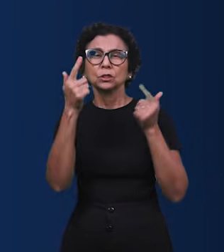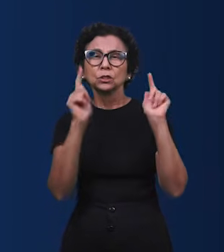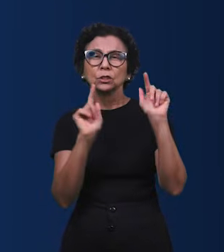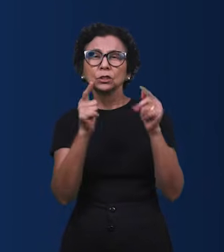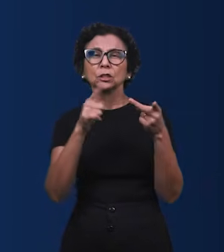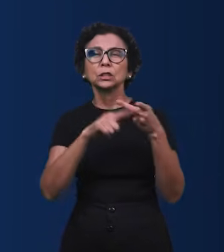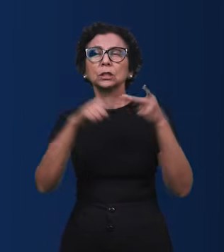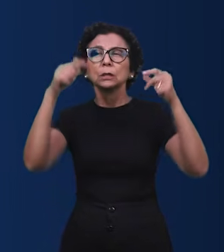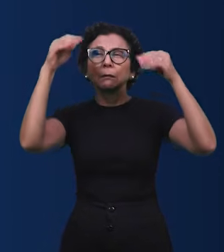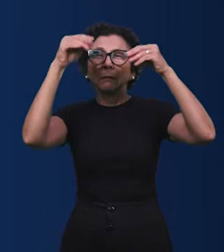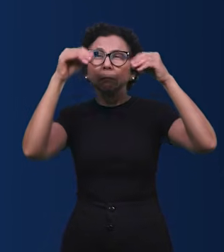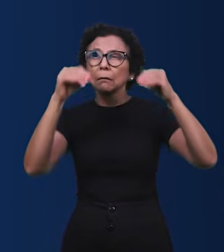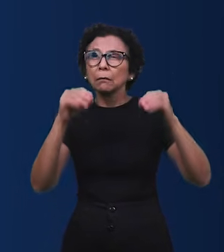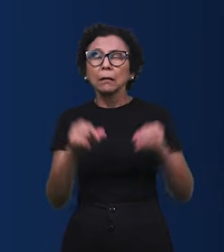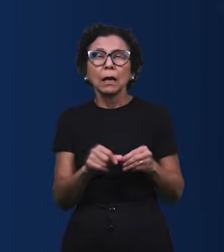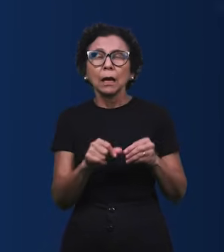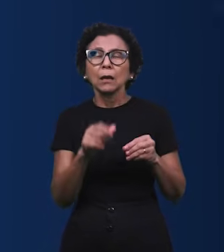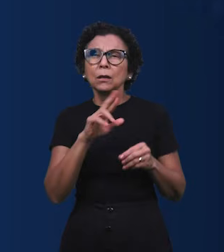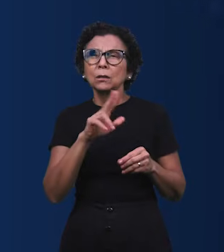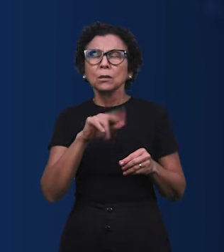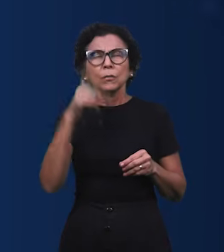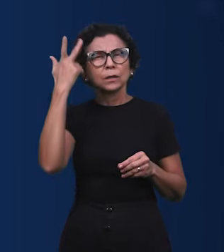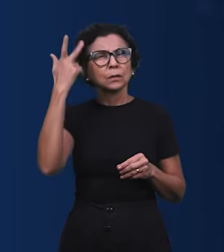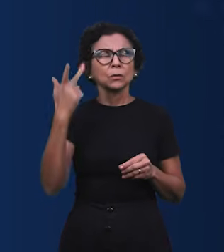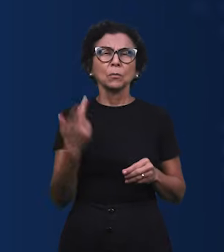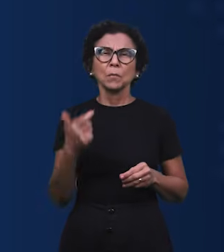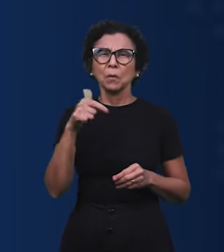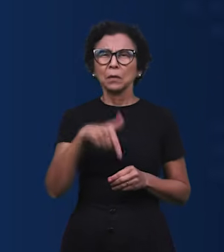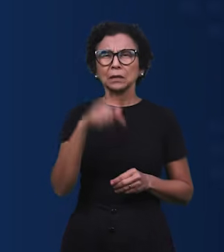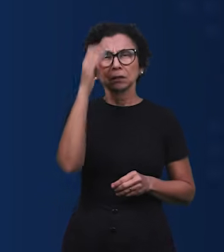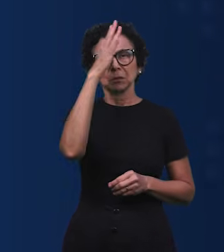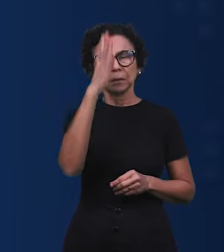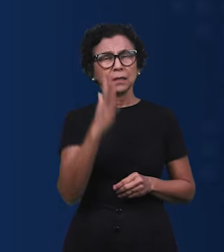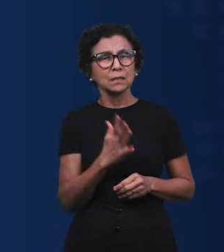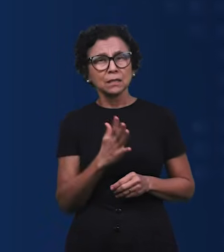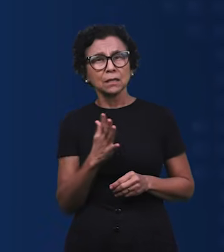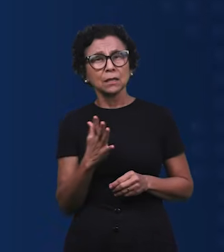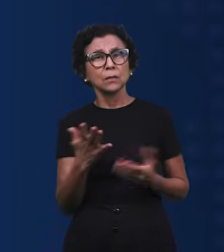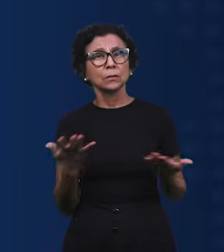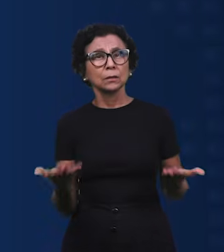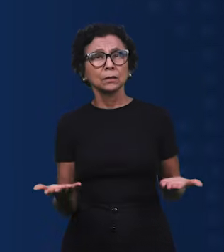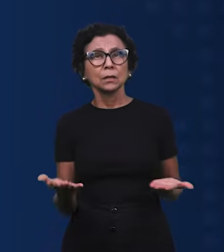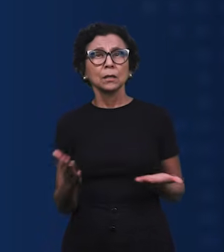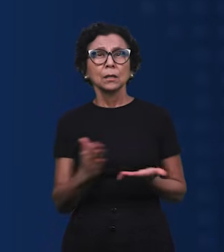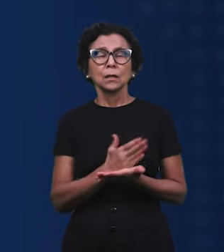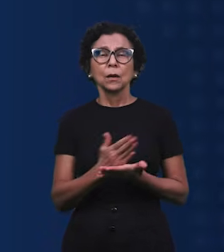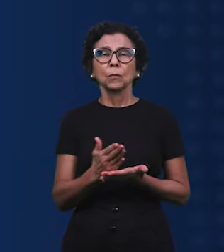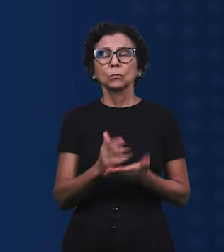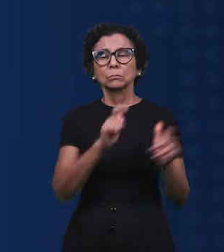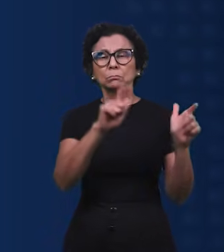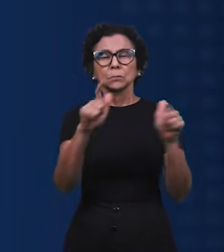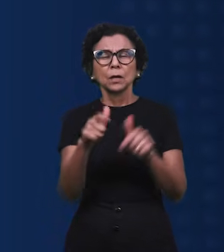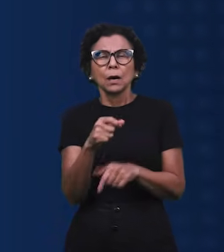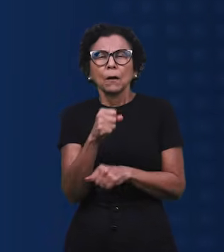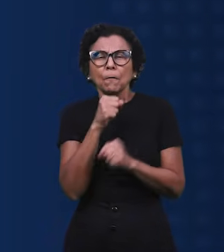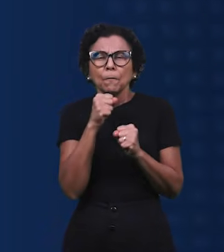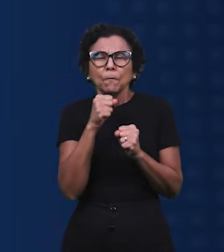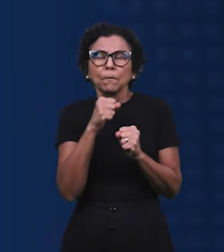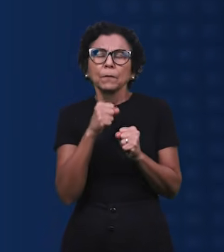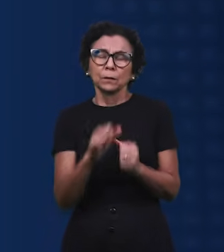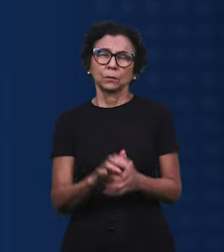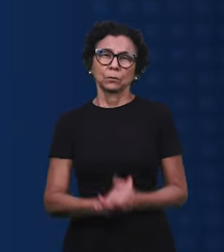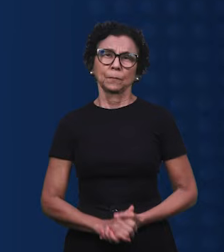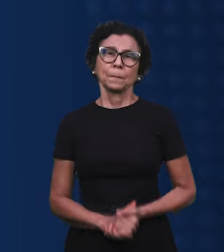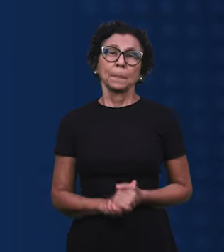locais que não haviam comumente, né? Aqui no Brasil, em algumas regiões, né? Estão em alguns lugares mais frios. Então,